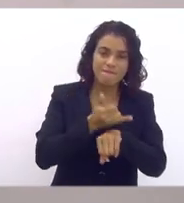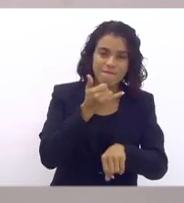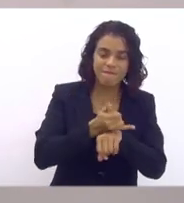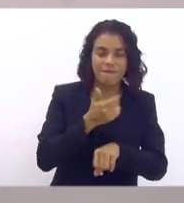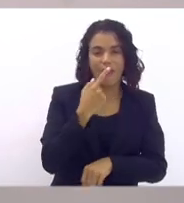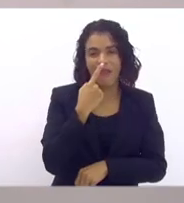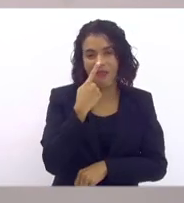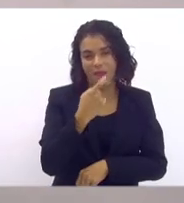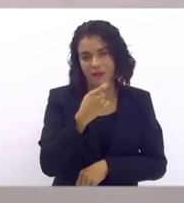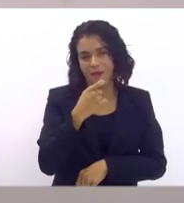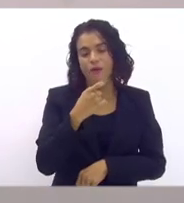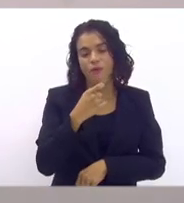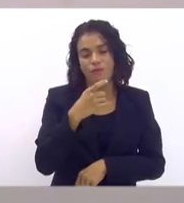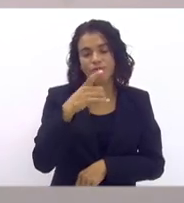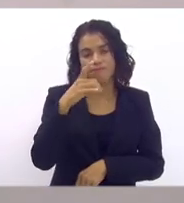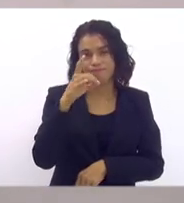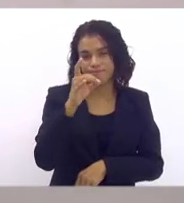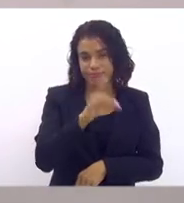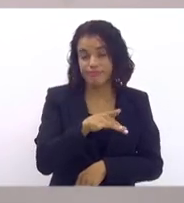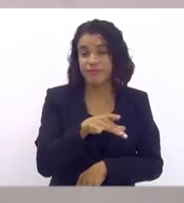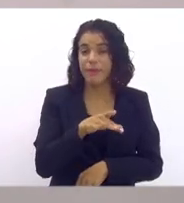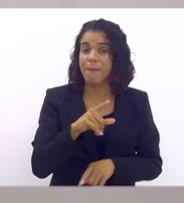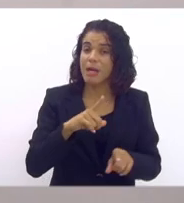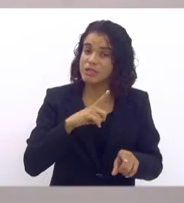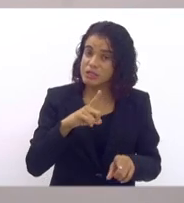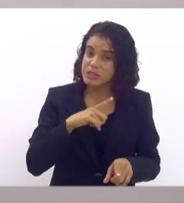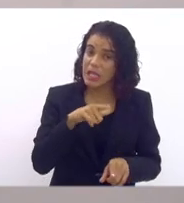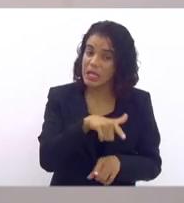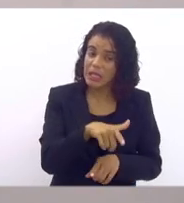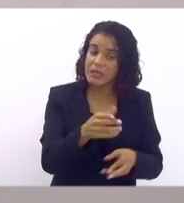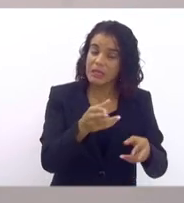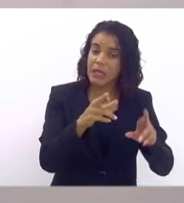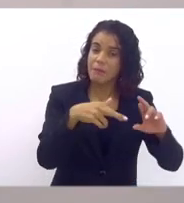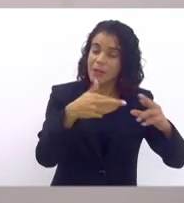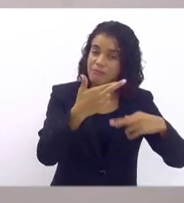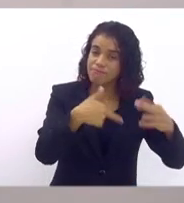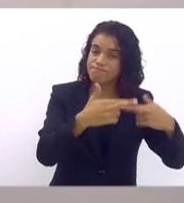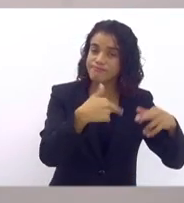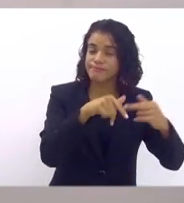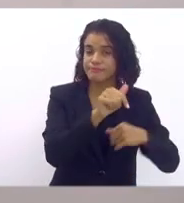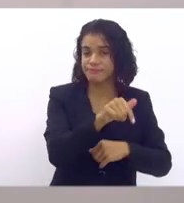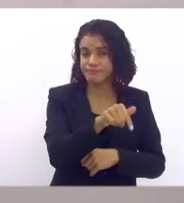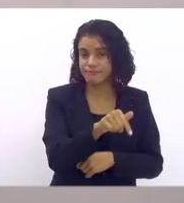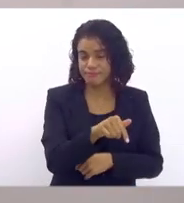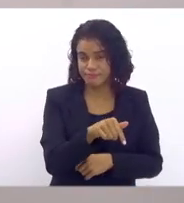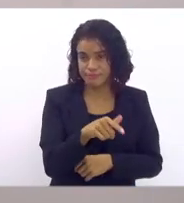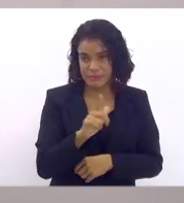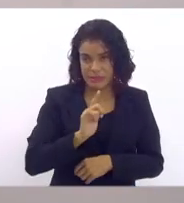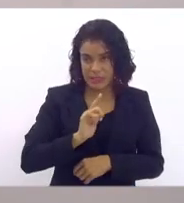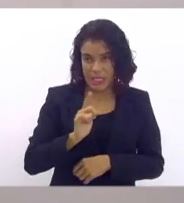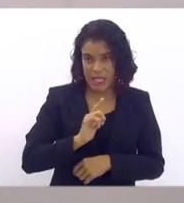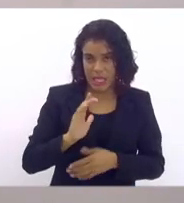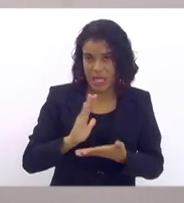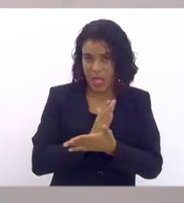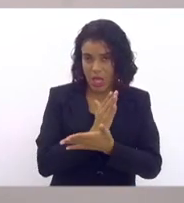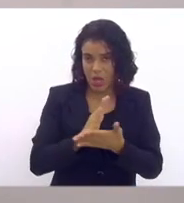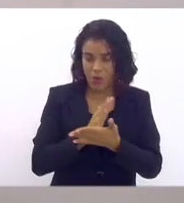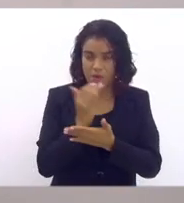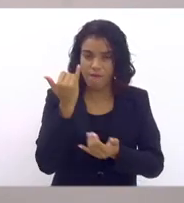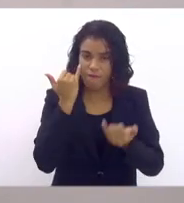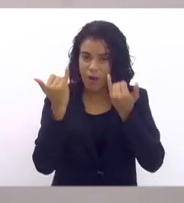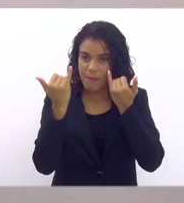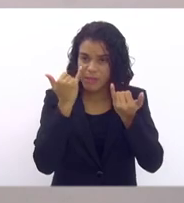econômico para outro ente privado pelo pelo Bel entender vocês têm alguma informação da onde